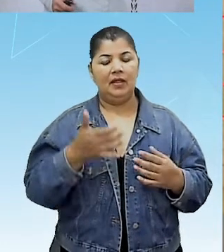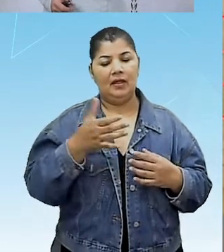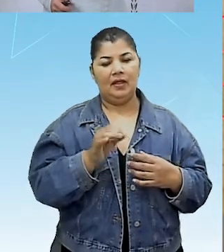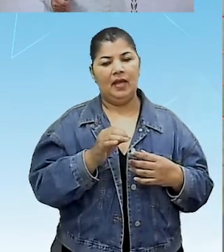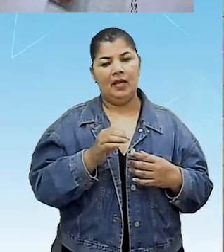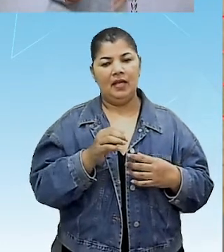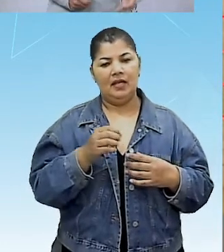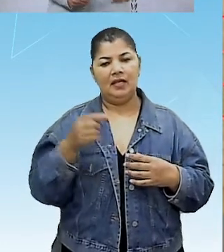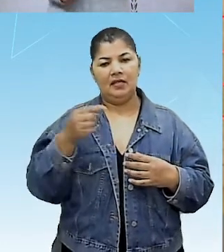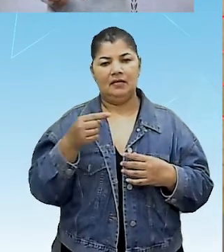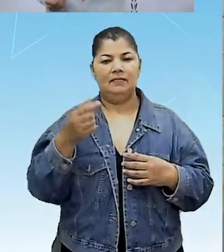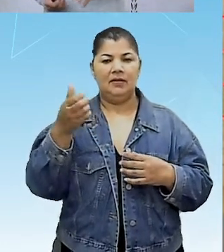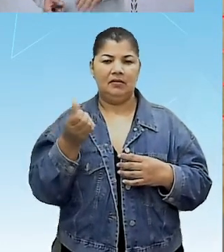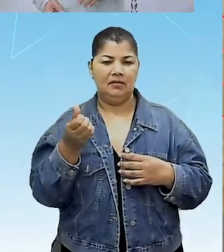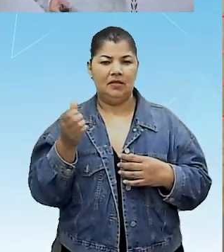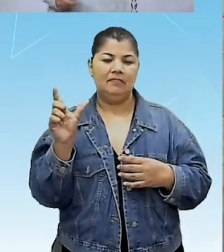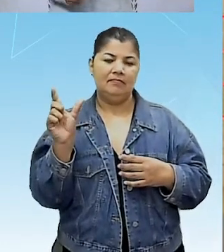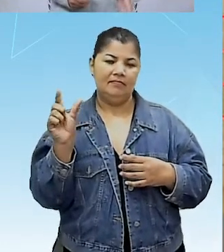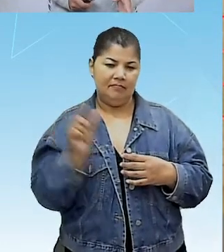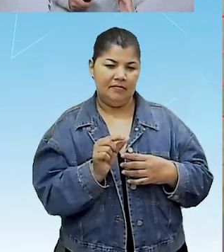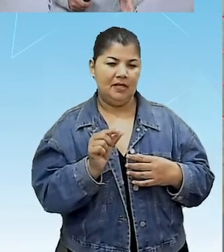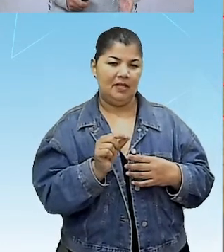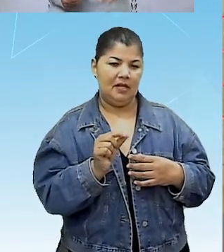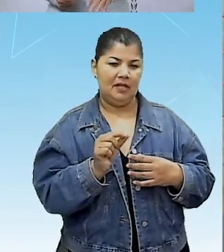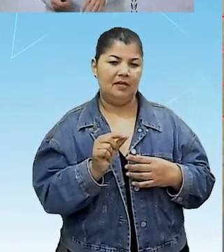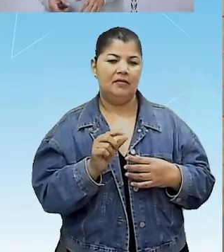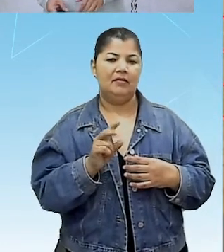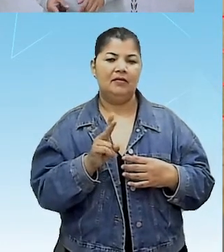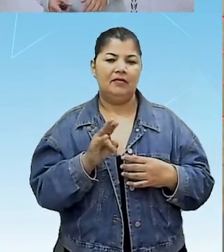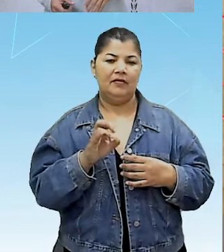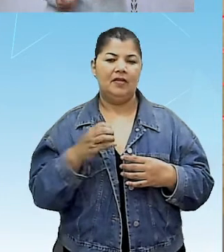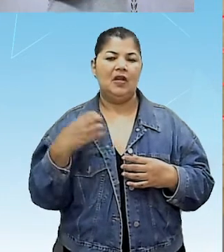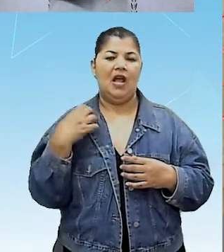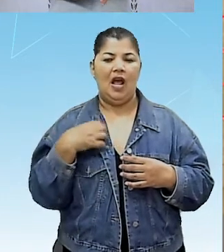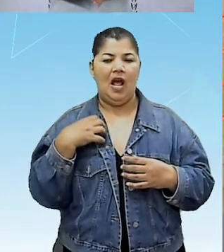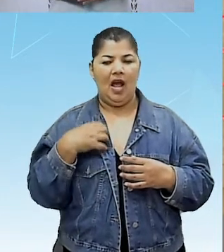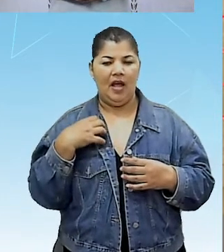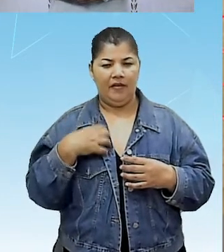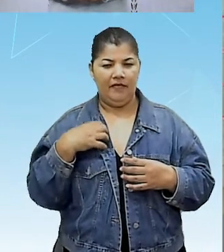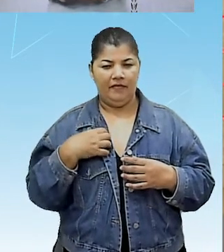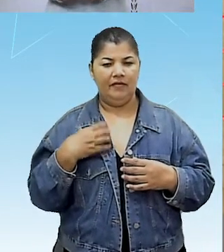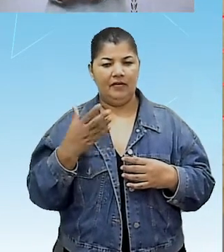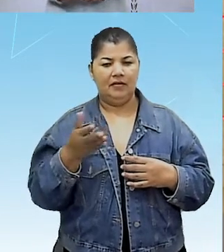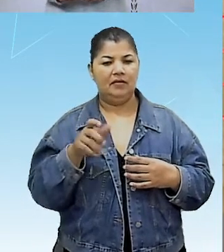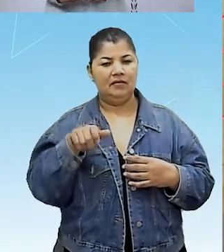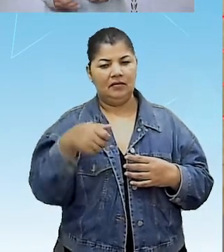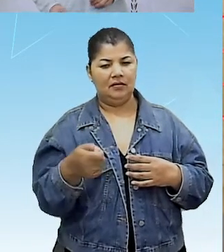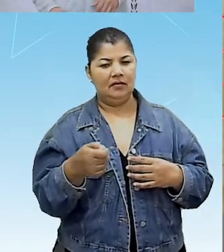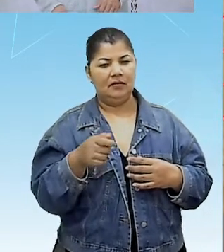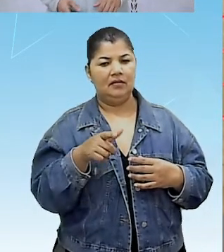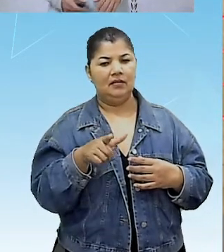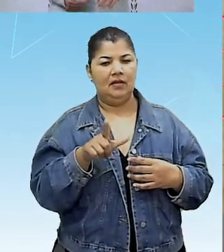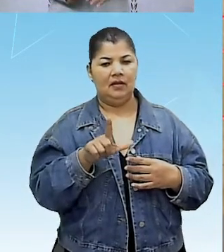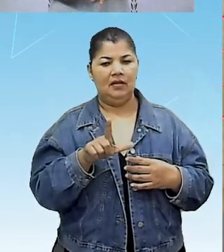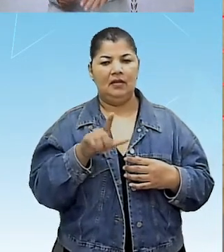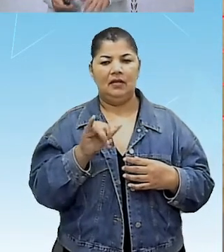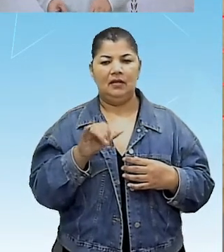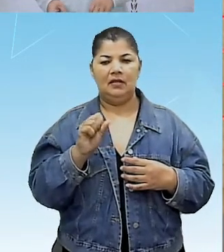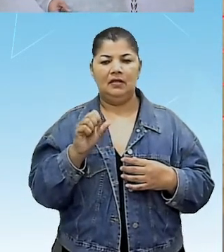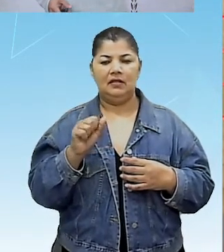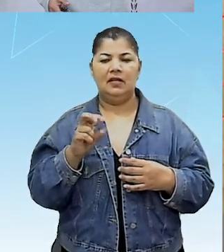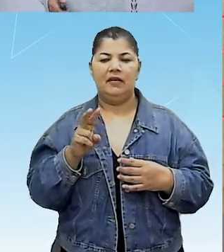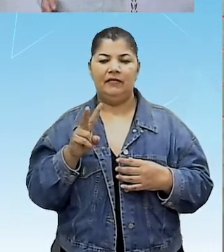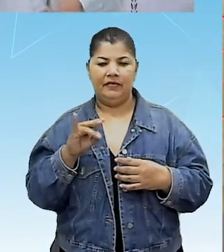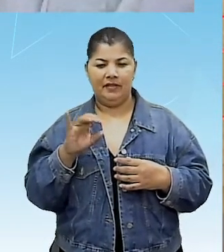menos 6. Lembra, é pequeno, tá? Vírus da raiva é tido com esse nome aí científico, né? Lissa